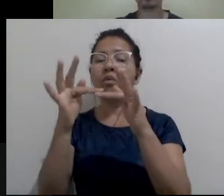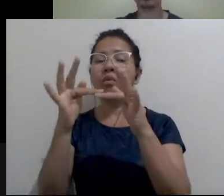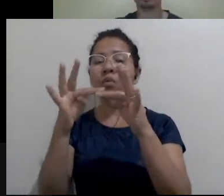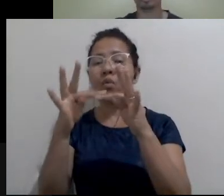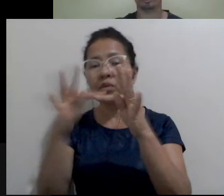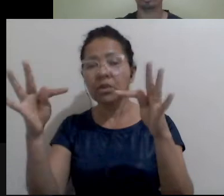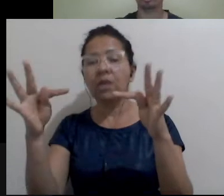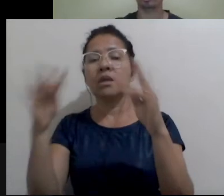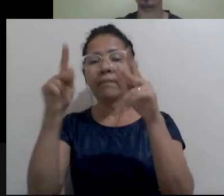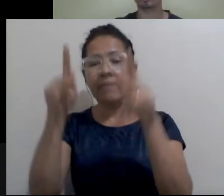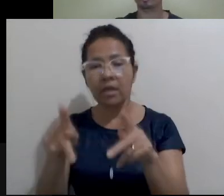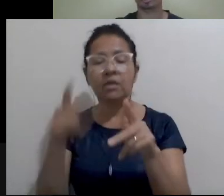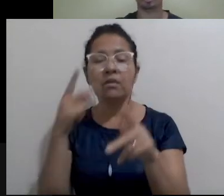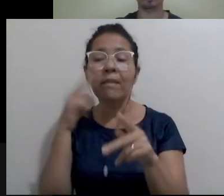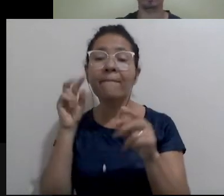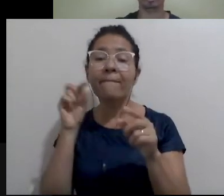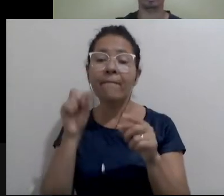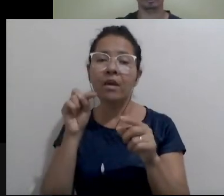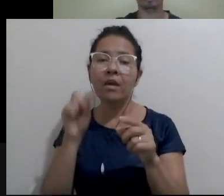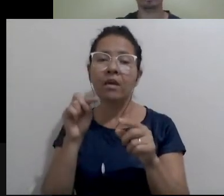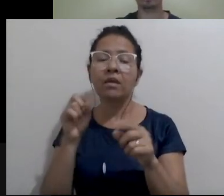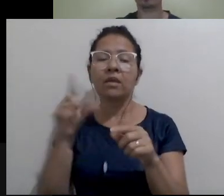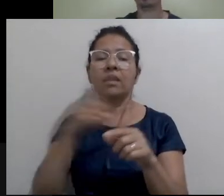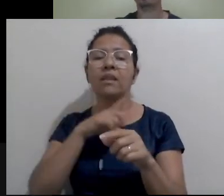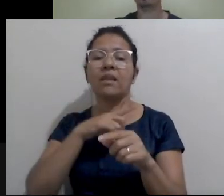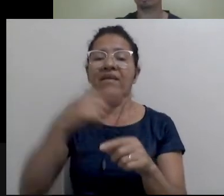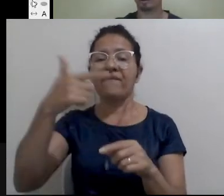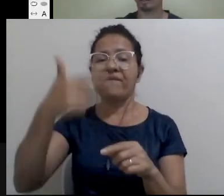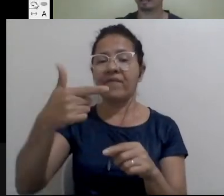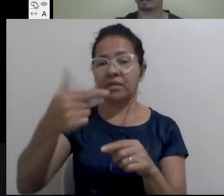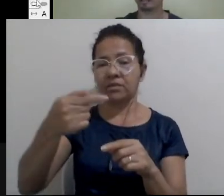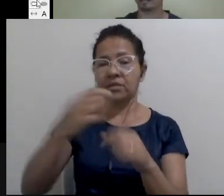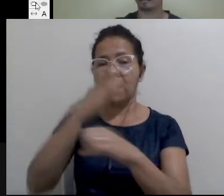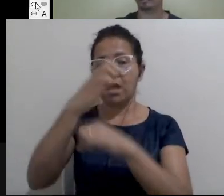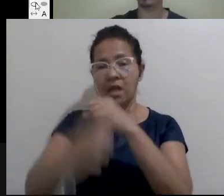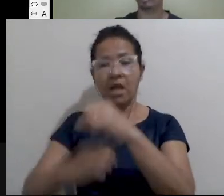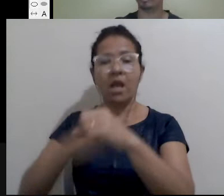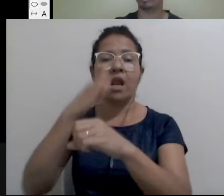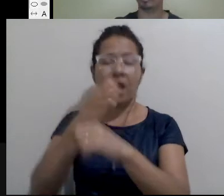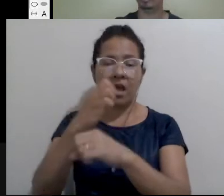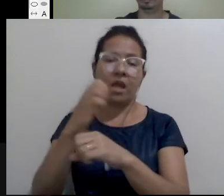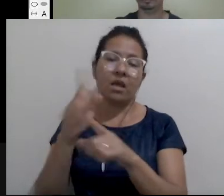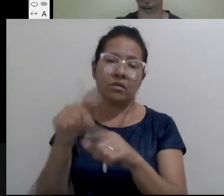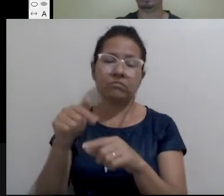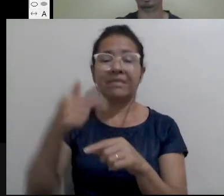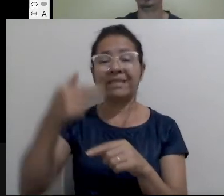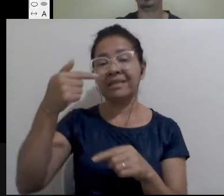ele tem um número atômico 27, ou seja, ele tem 27 elétrons, dos quais